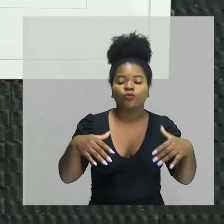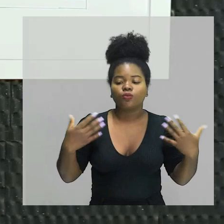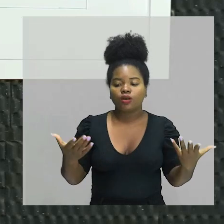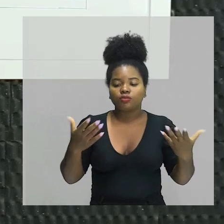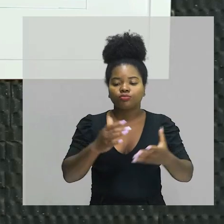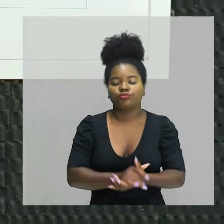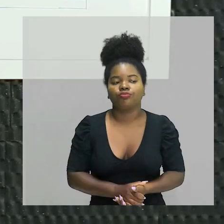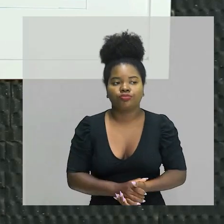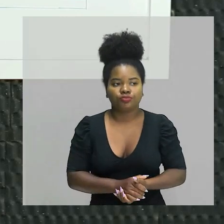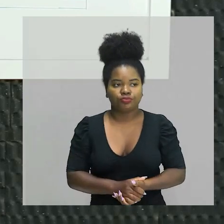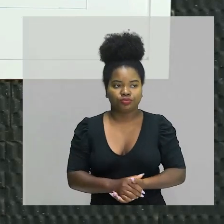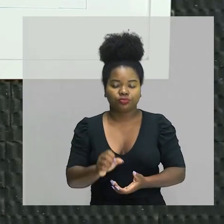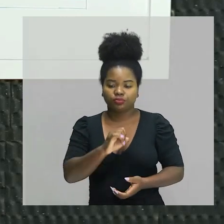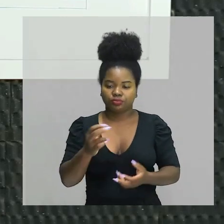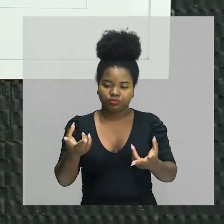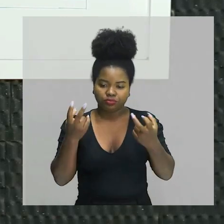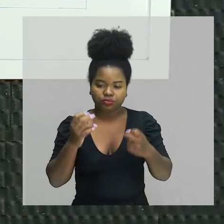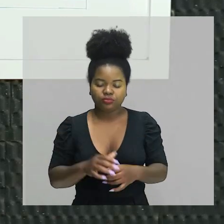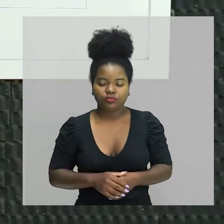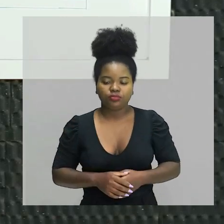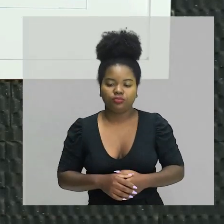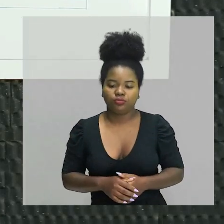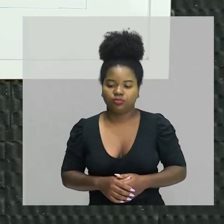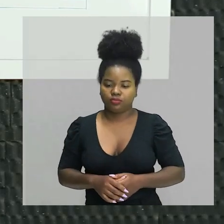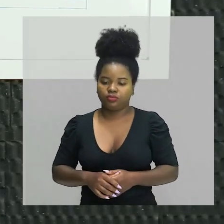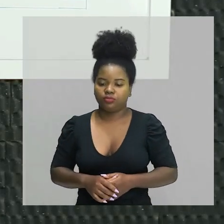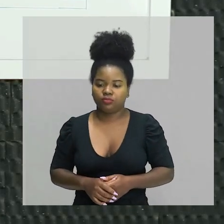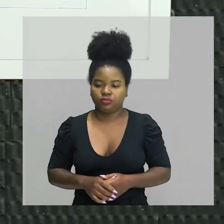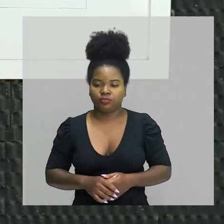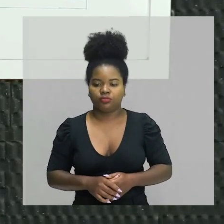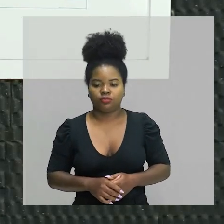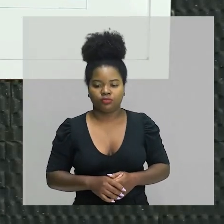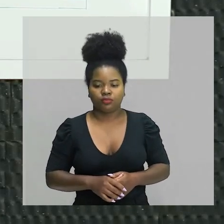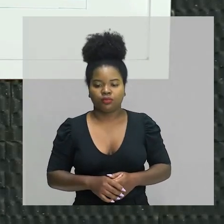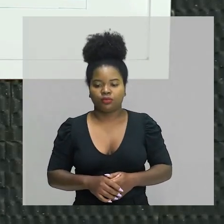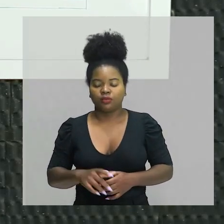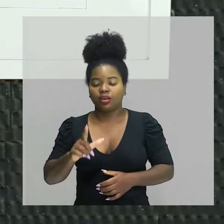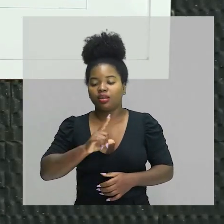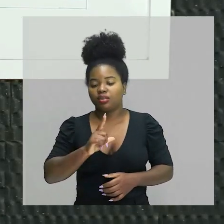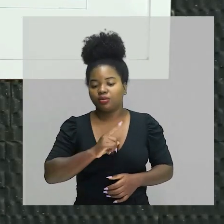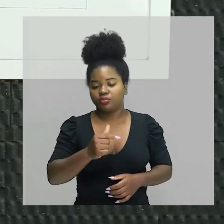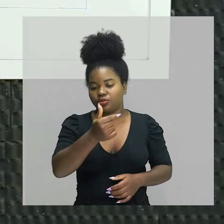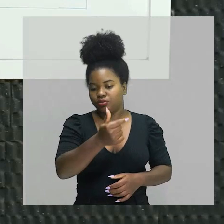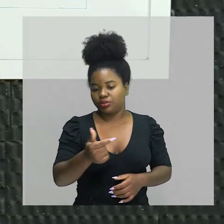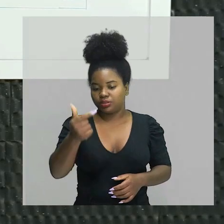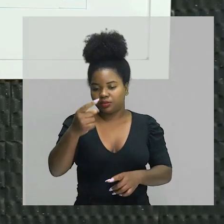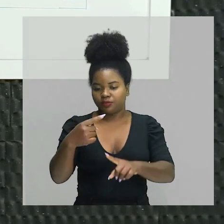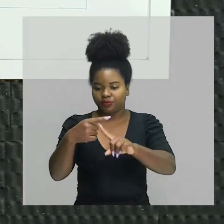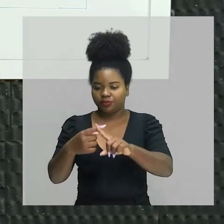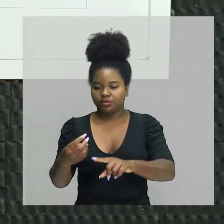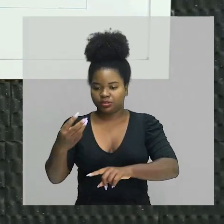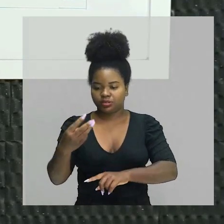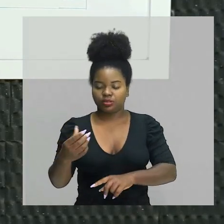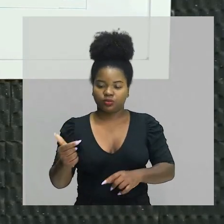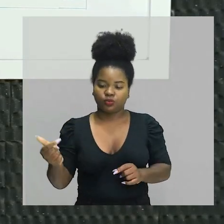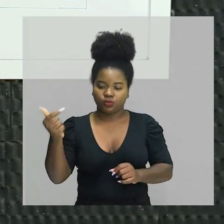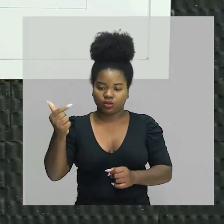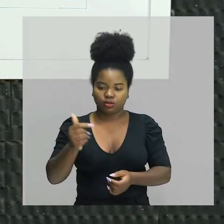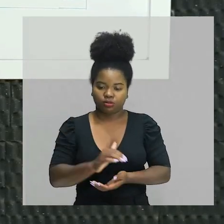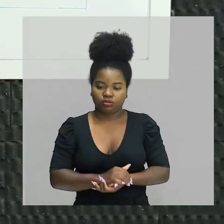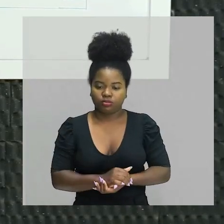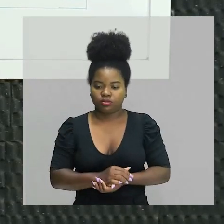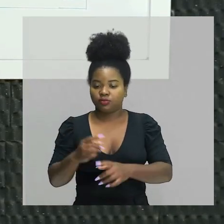você simplificar aqui o 180, você vai ficar 2 ao quadrado, vezes 3 ao